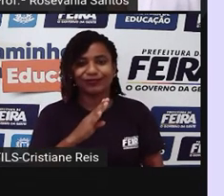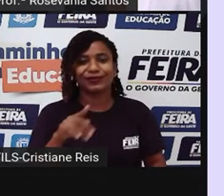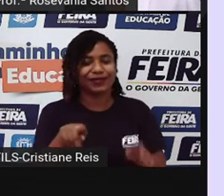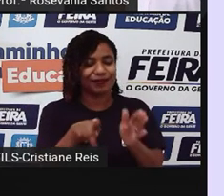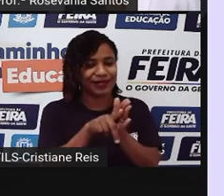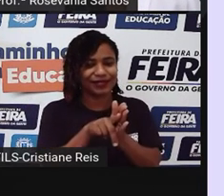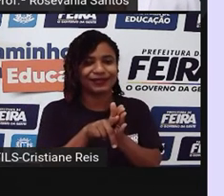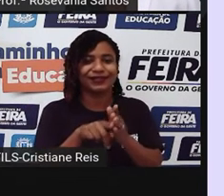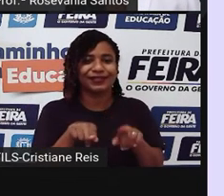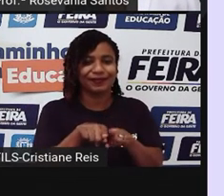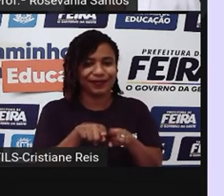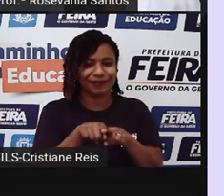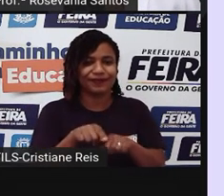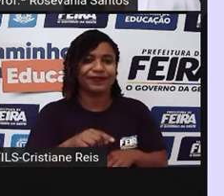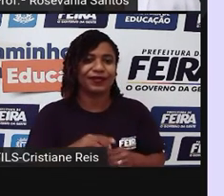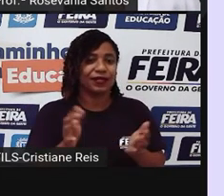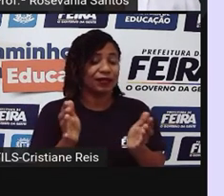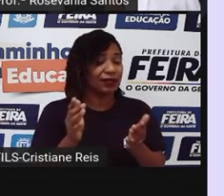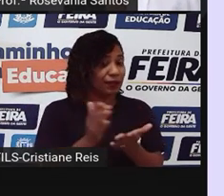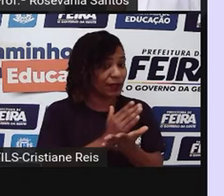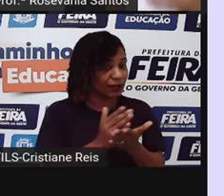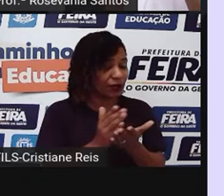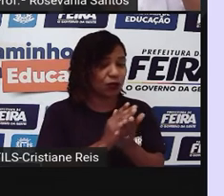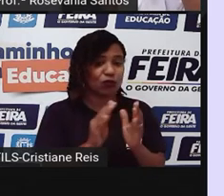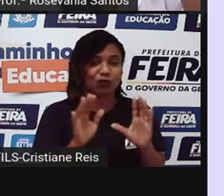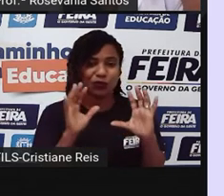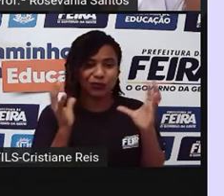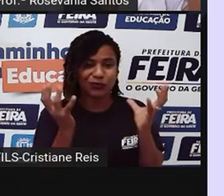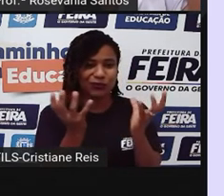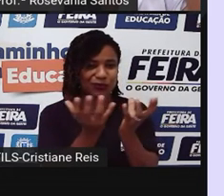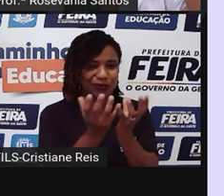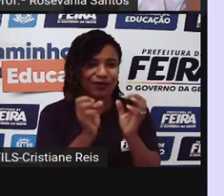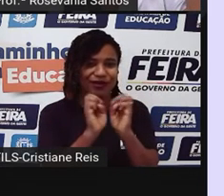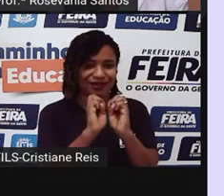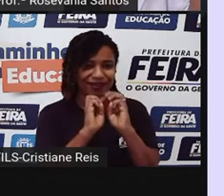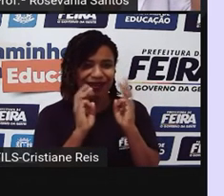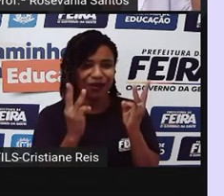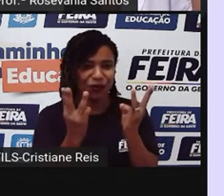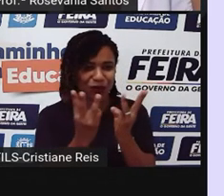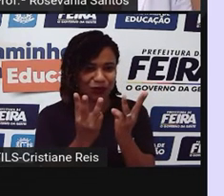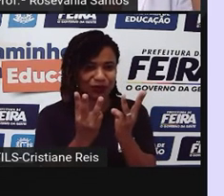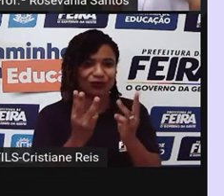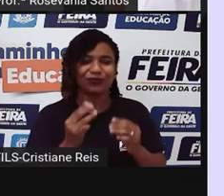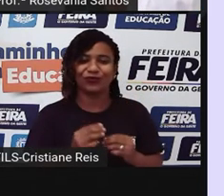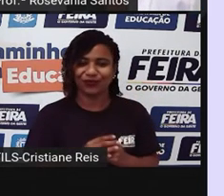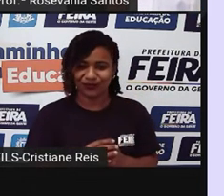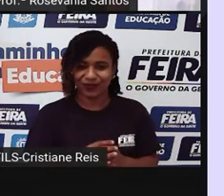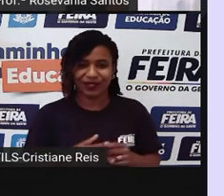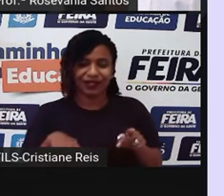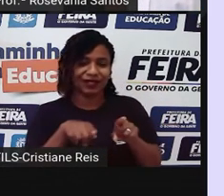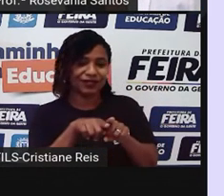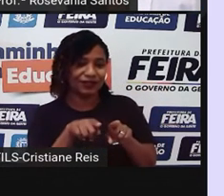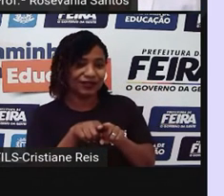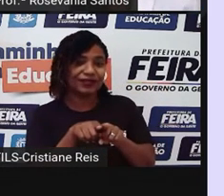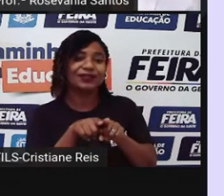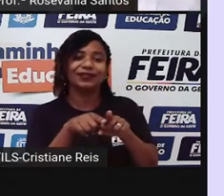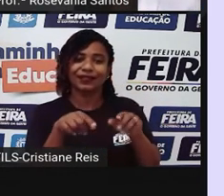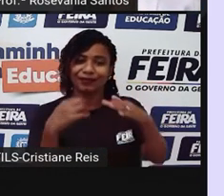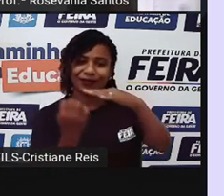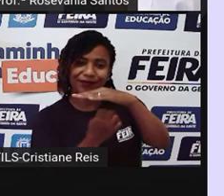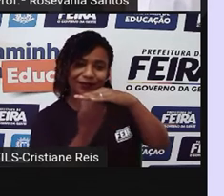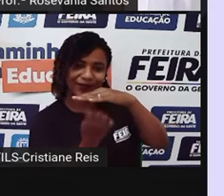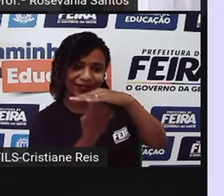E também nós temos algumas organizações, né? Como a ONU, né, por exemplo, a gente tem algumas organizações de